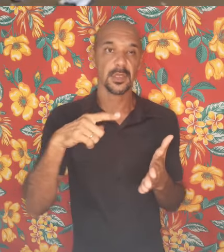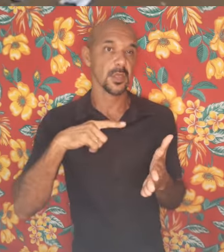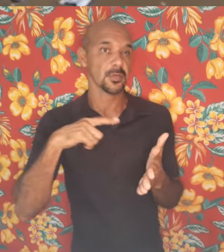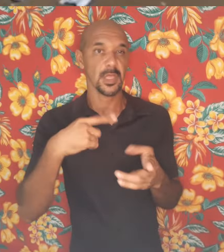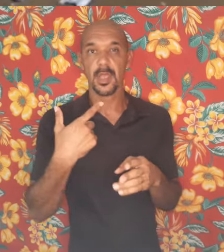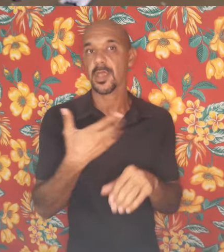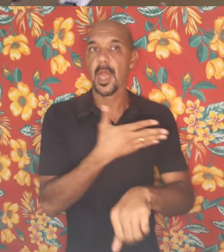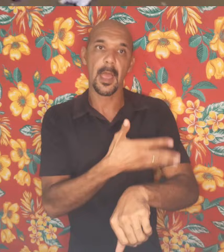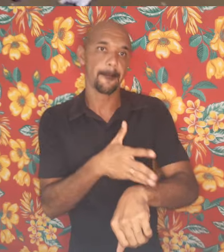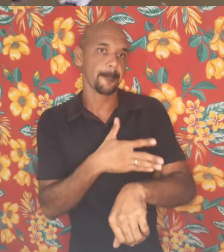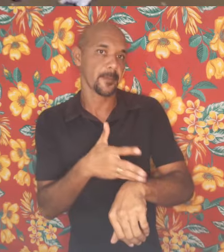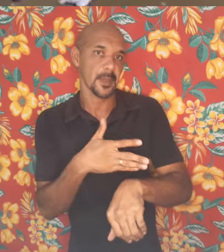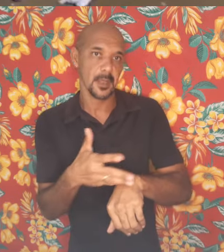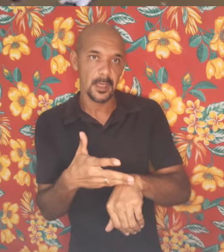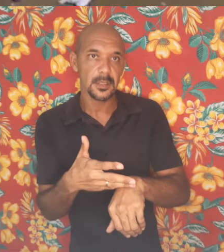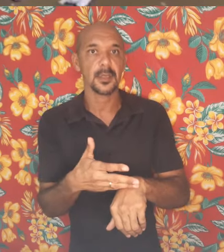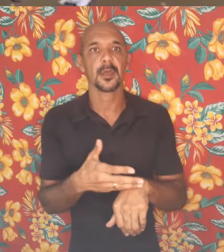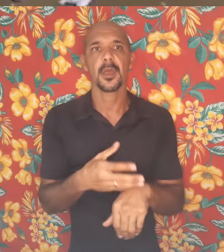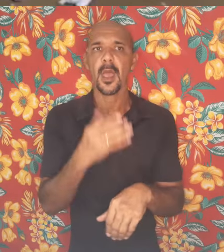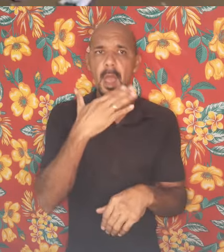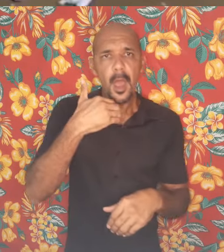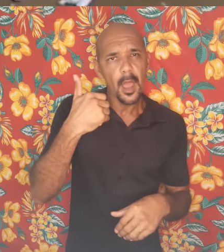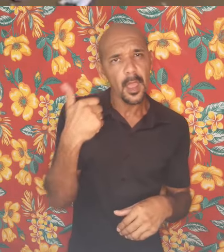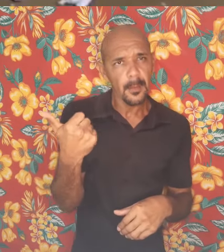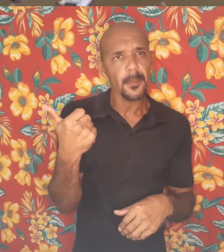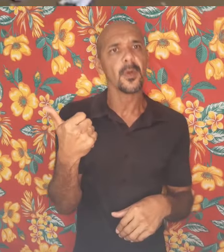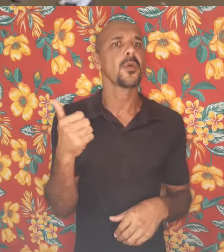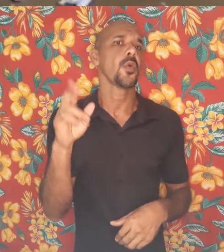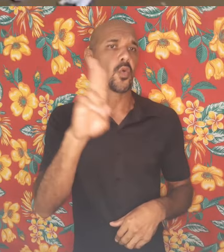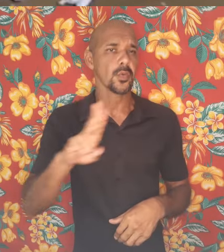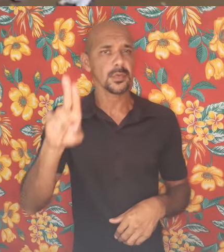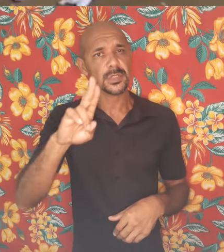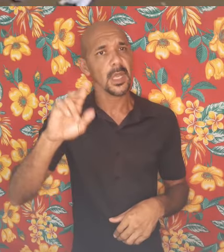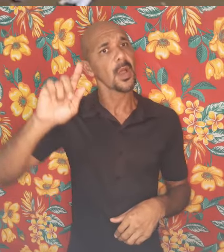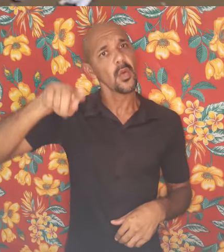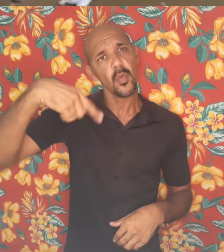do estilete, eu recomendo para isso usar um estilete mais fino, tá?